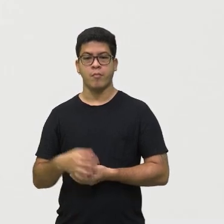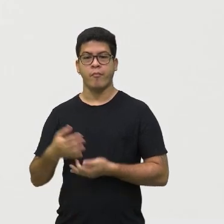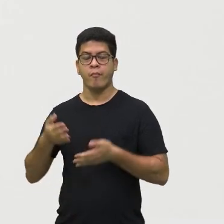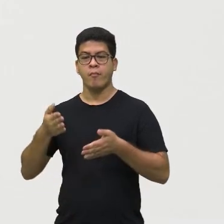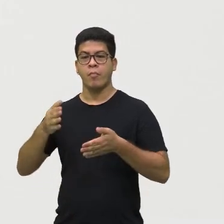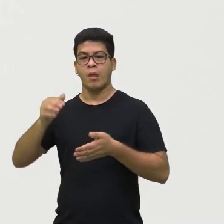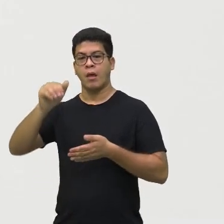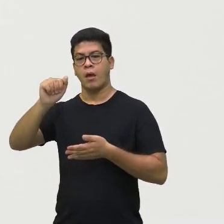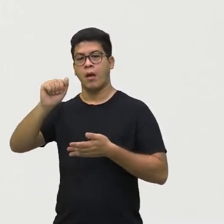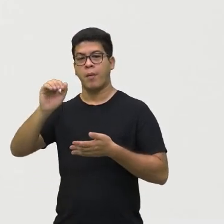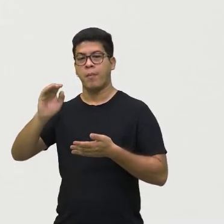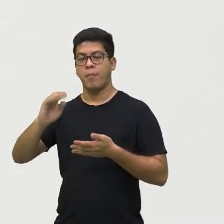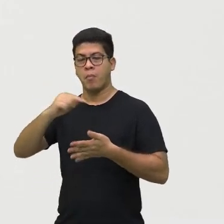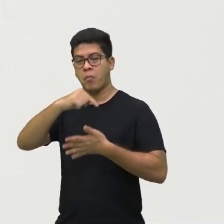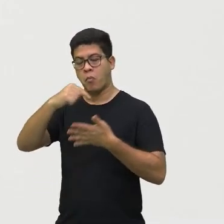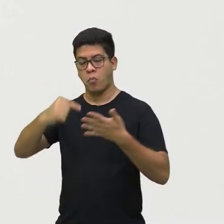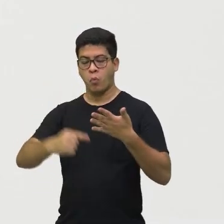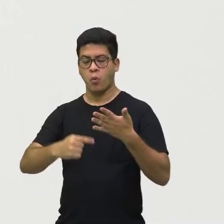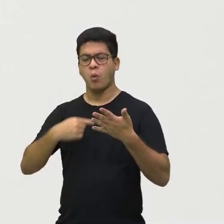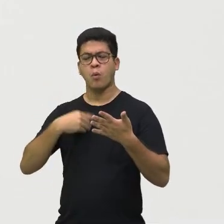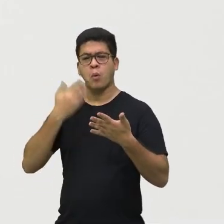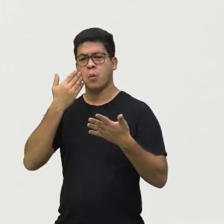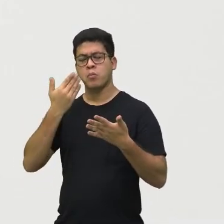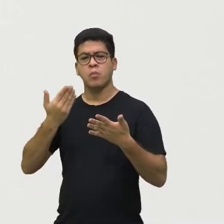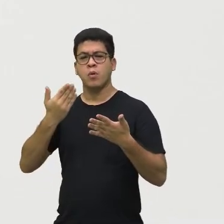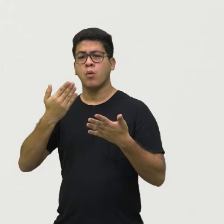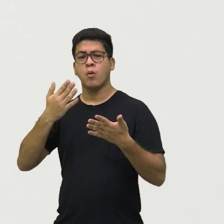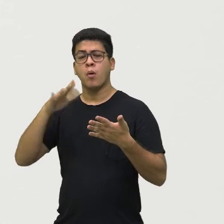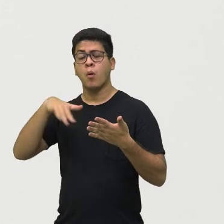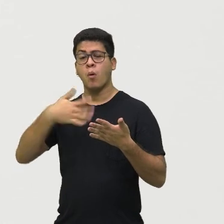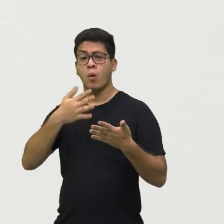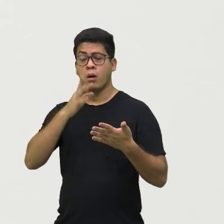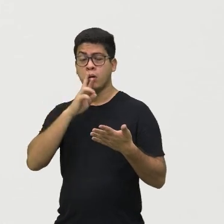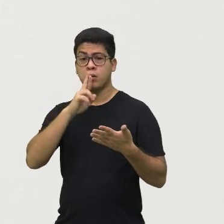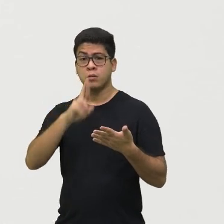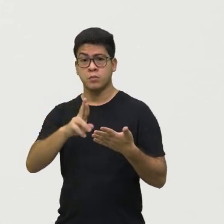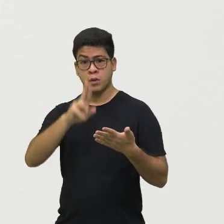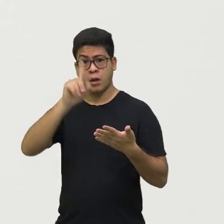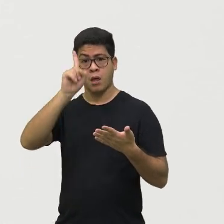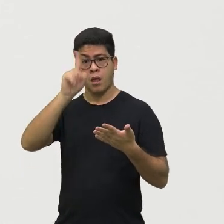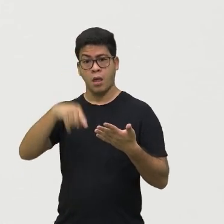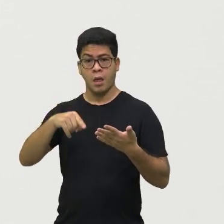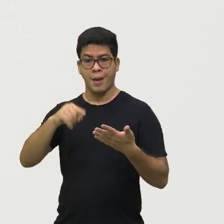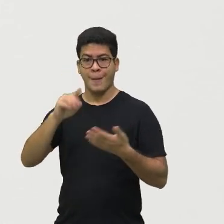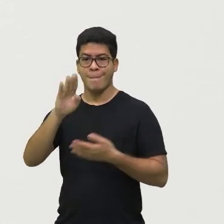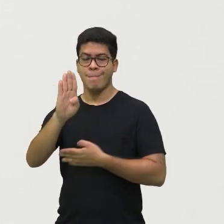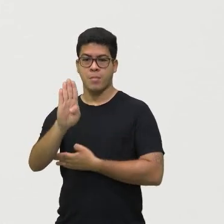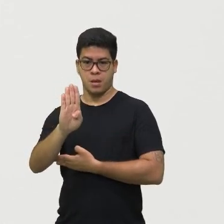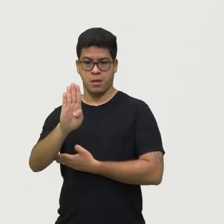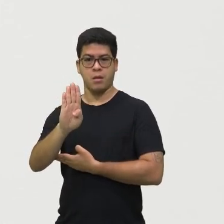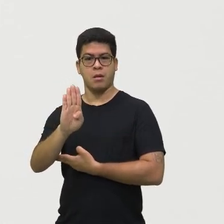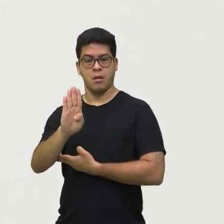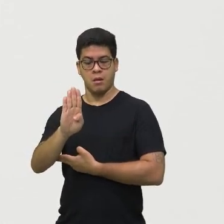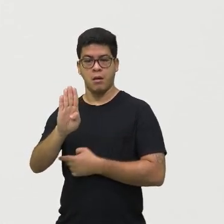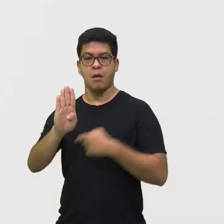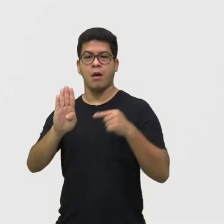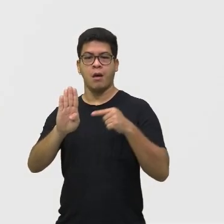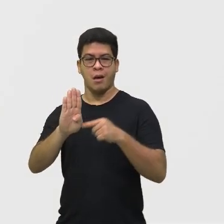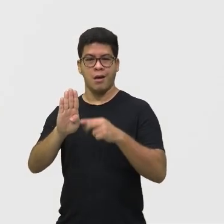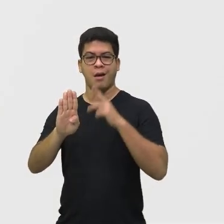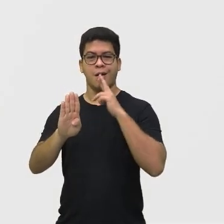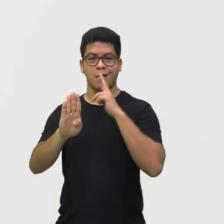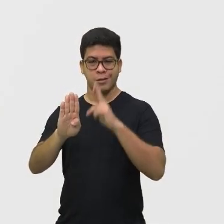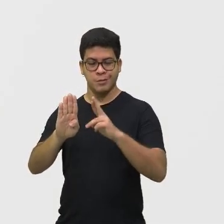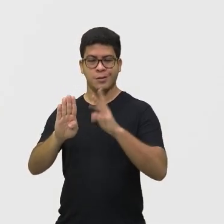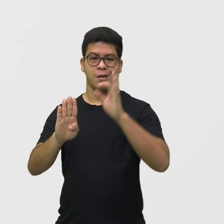elétrica e cinética. É a resposta, então, letra B, não é? Olha